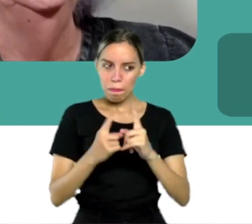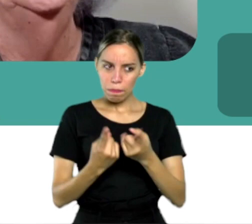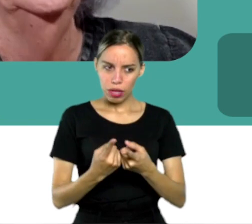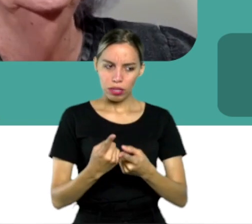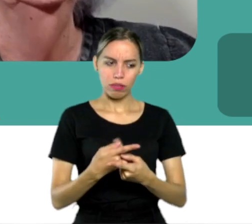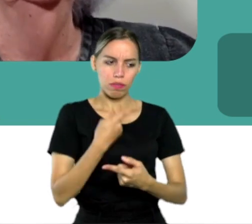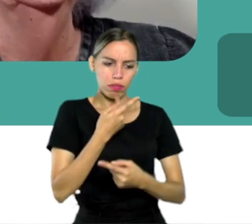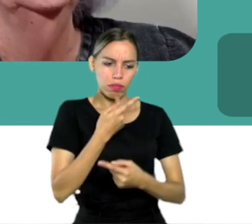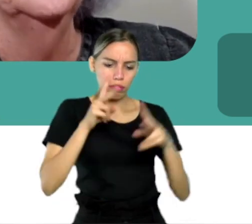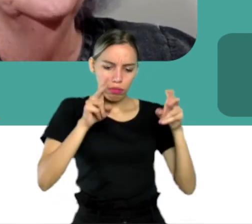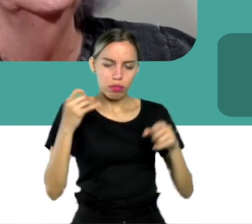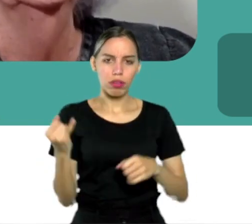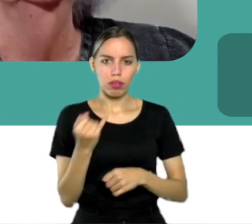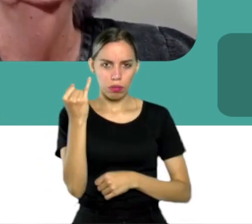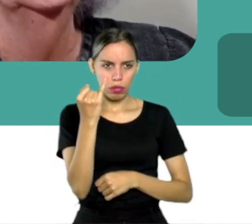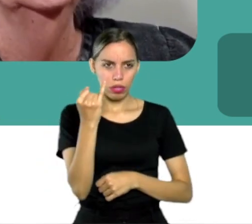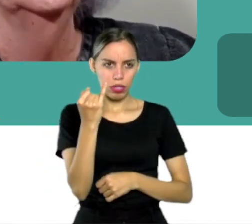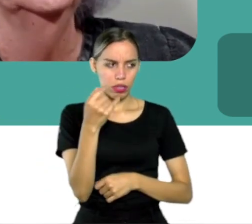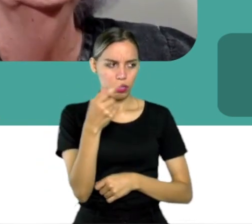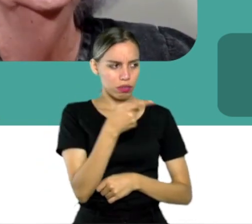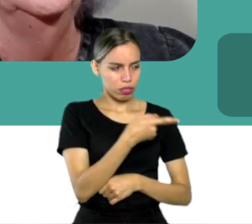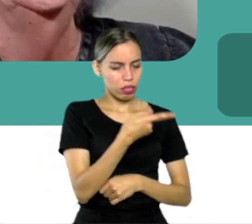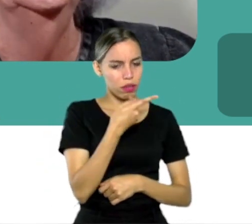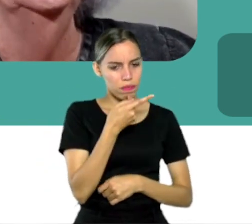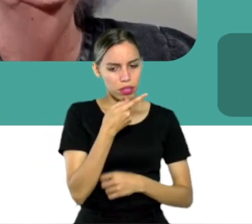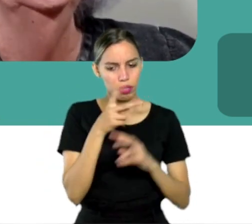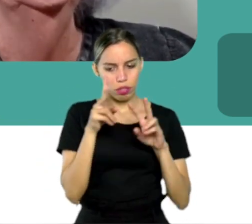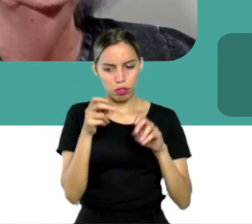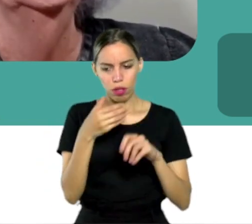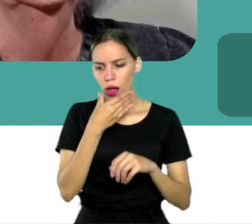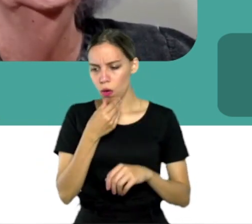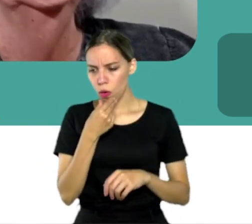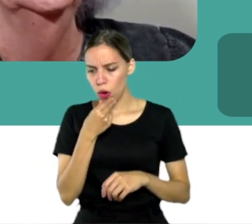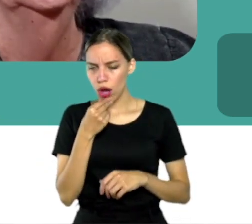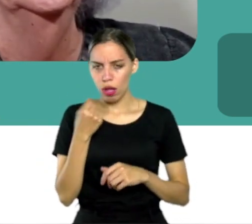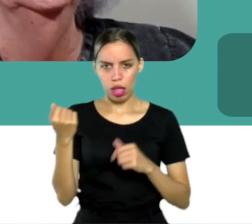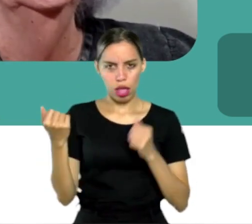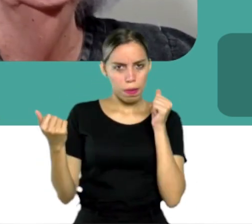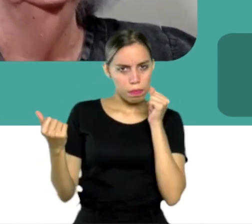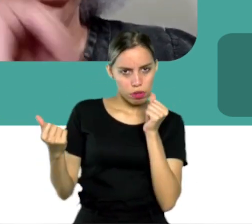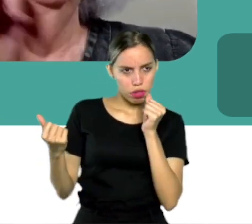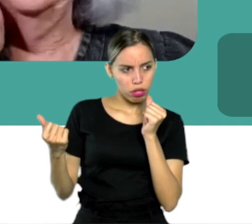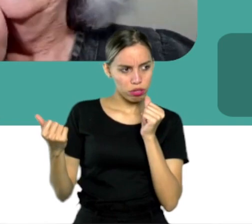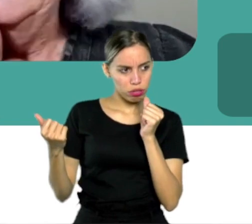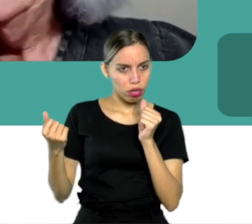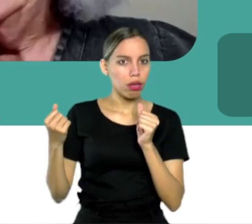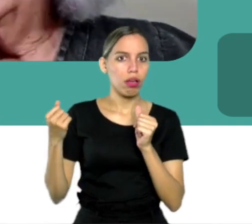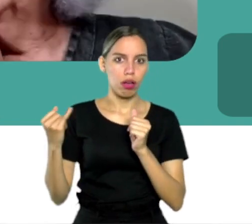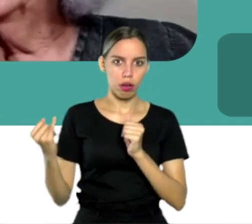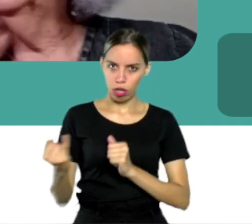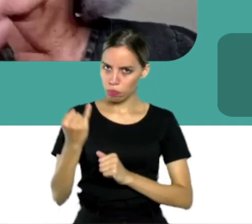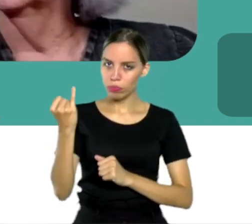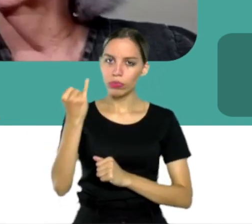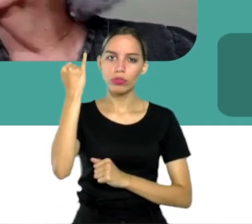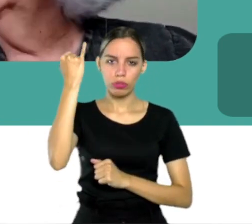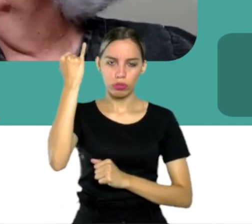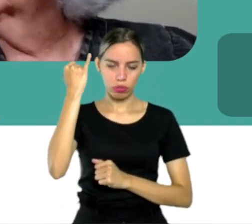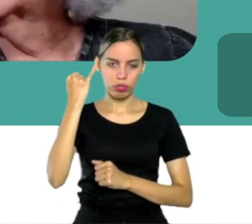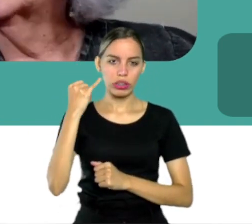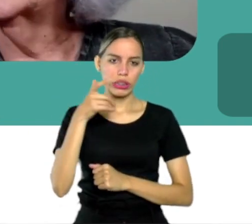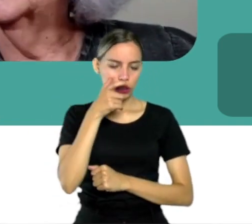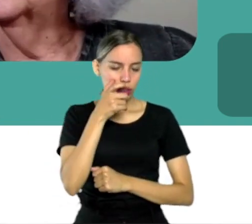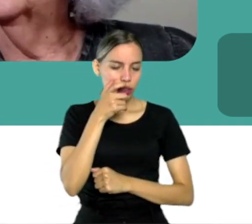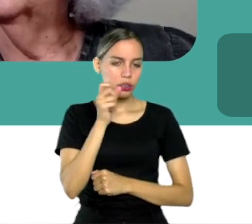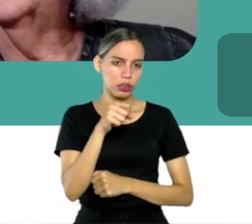igual esse papel do homem e da mulher aí, que você traz tão bem nos seus poemas, isso é muito interessante. Eu tenho 3 livros